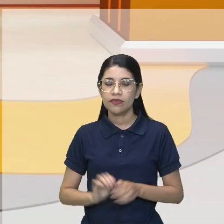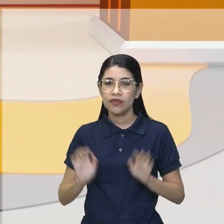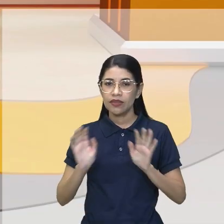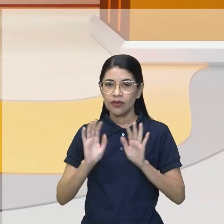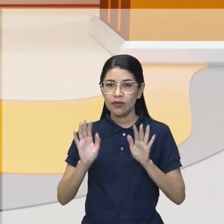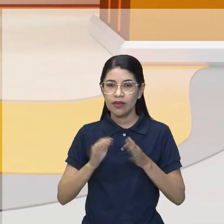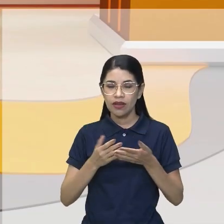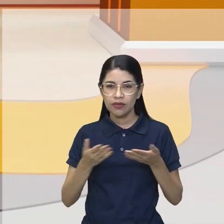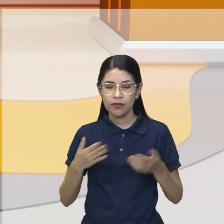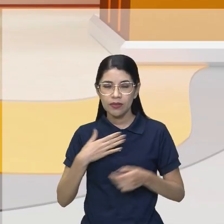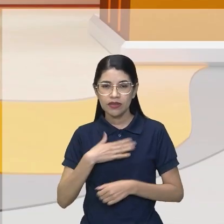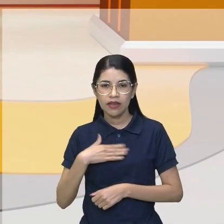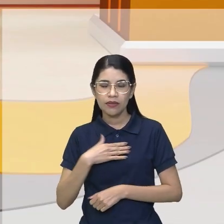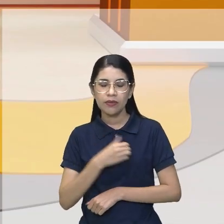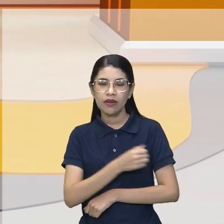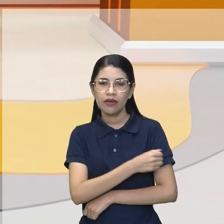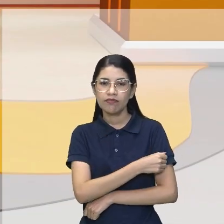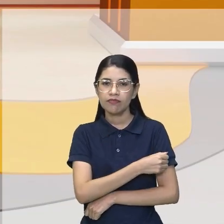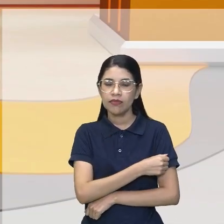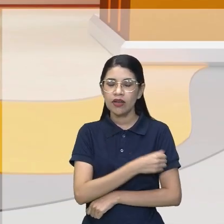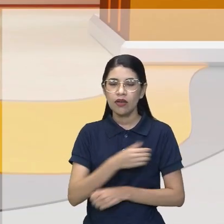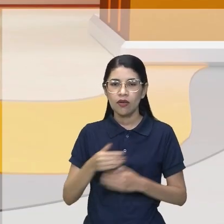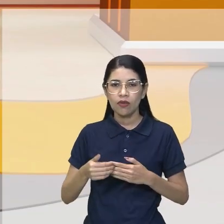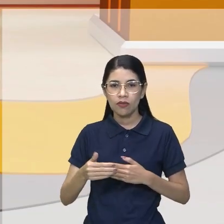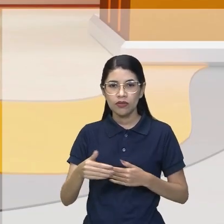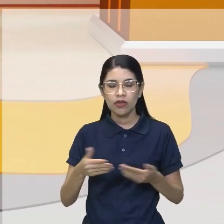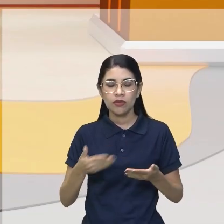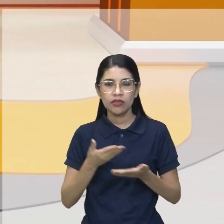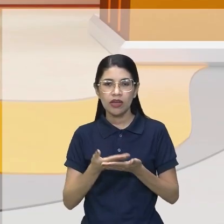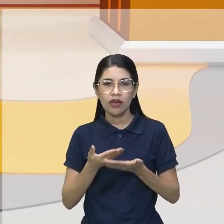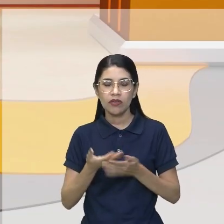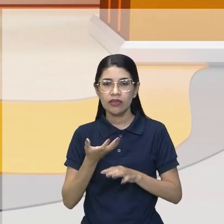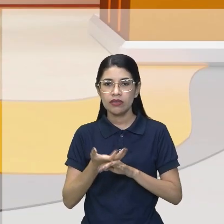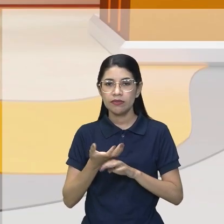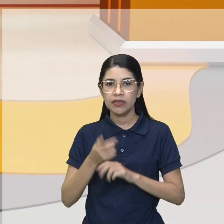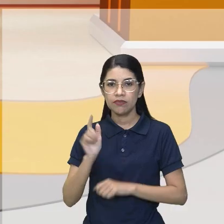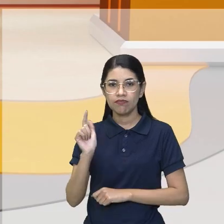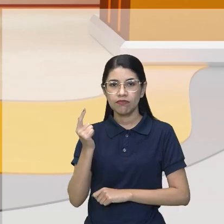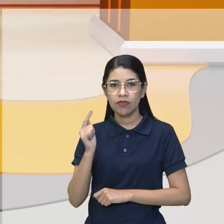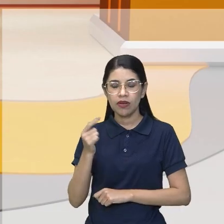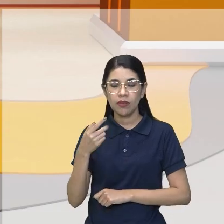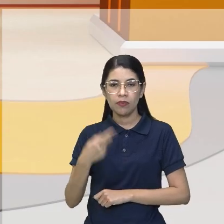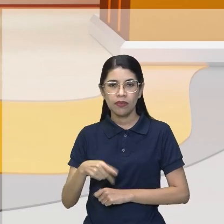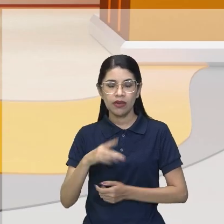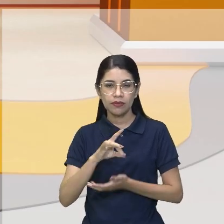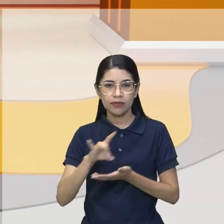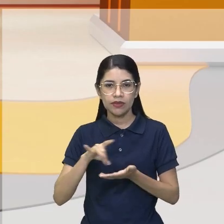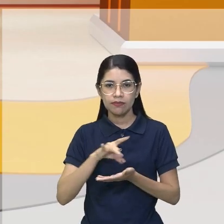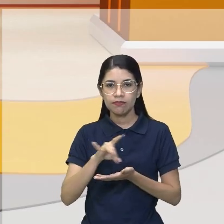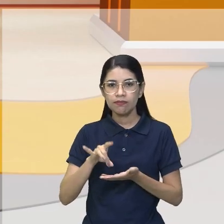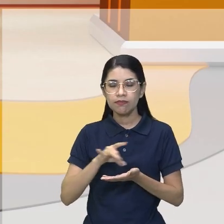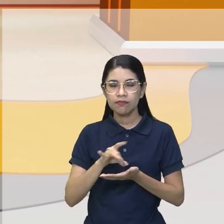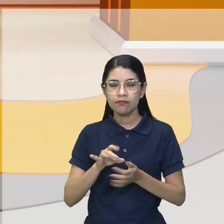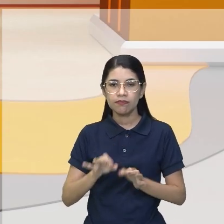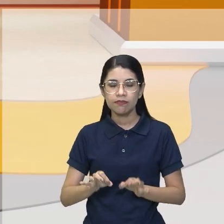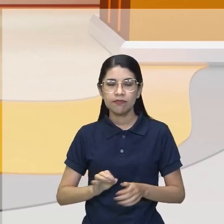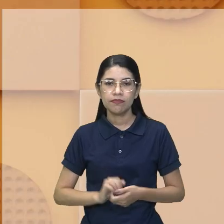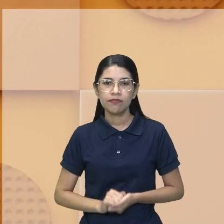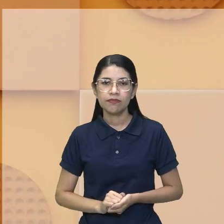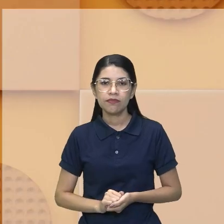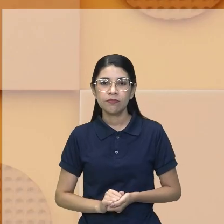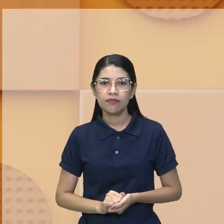Olá, caríssimos alunos, vamos dar continuidade às nossas aulas de Geografia aqui do Centro de Mídias de Educação do